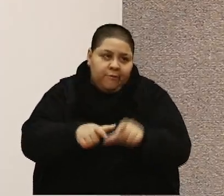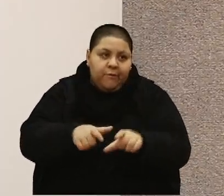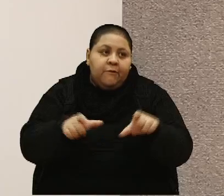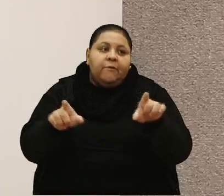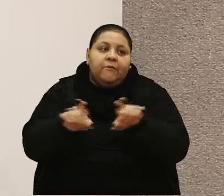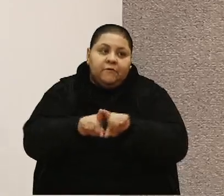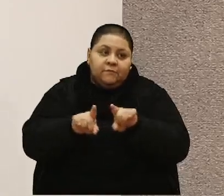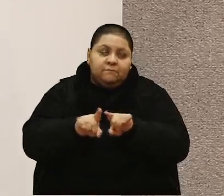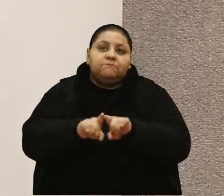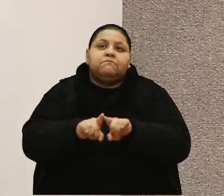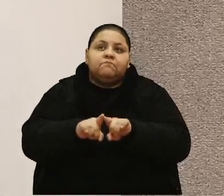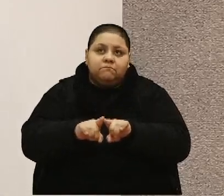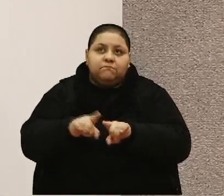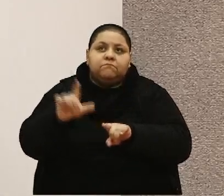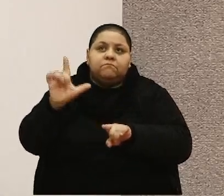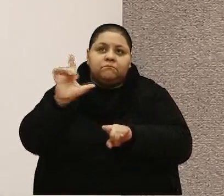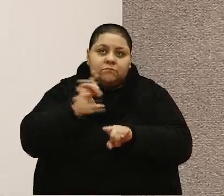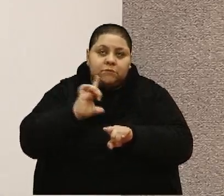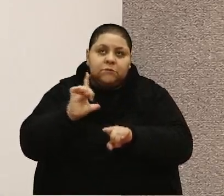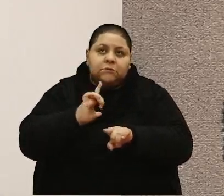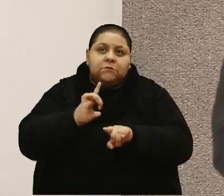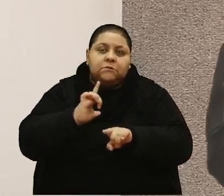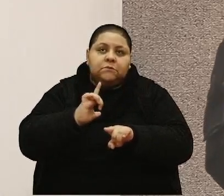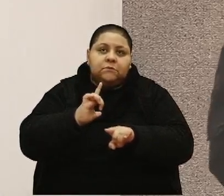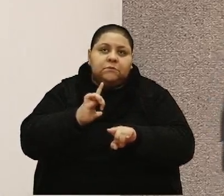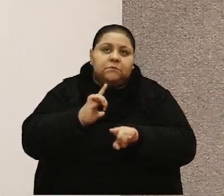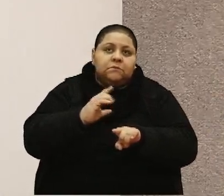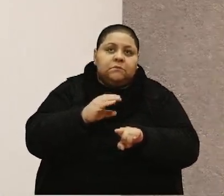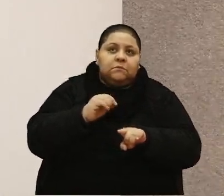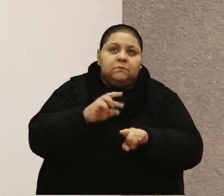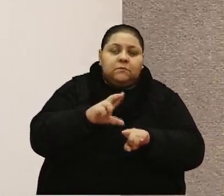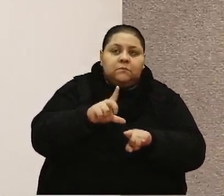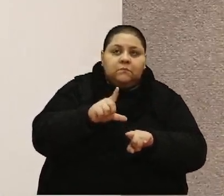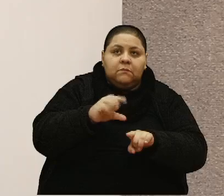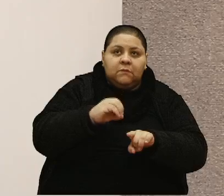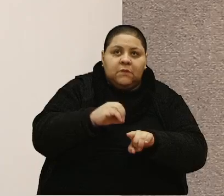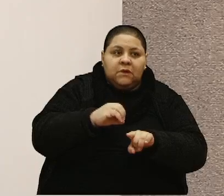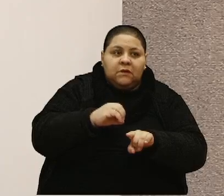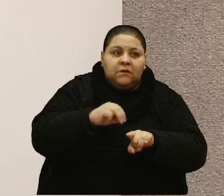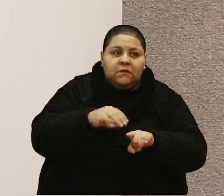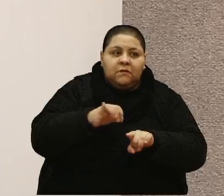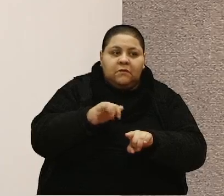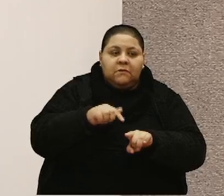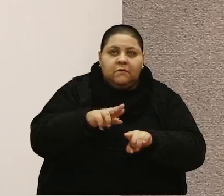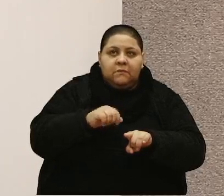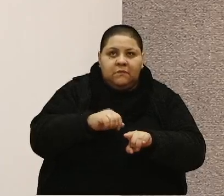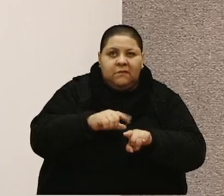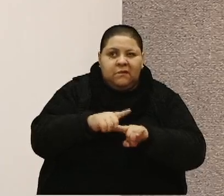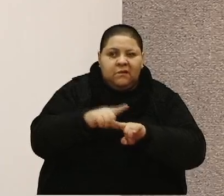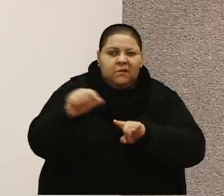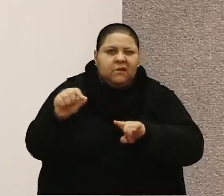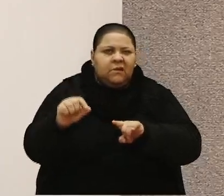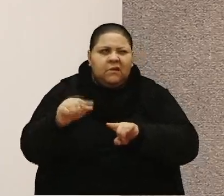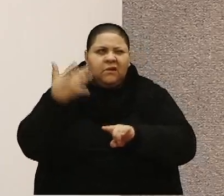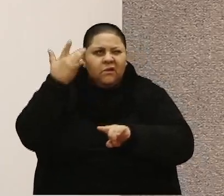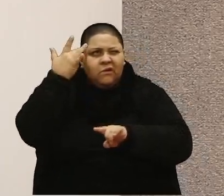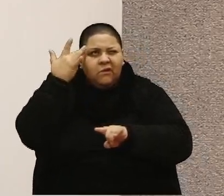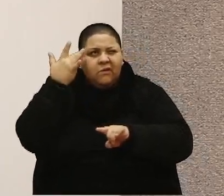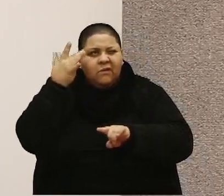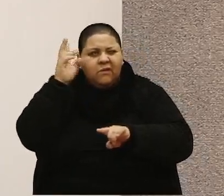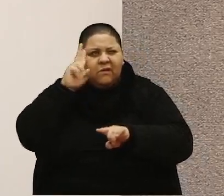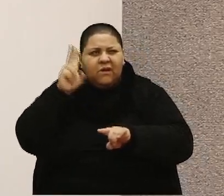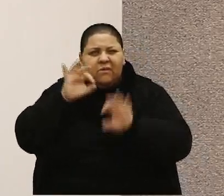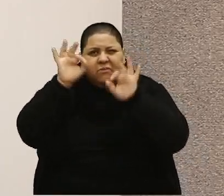muito grande que nós tivemos. Sair da Carlos Miguel e ir para lá, na Malharia Stumpf, 3 ou 4 andares, agora não me lembro exatamente, de